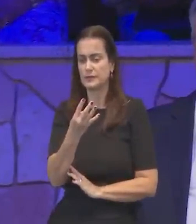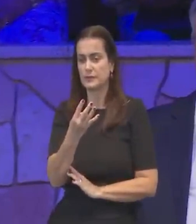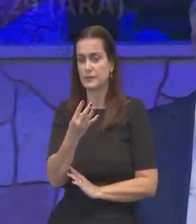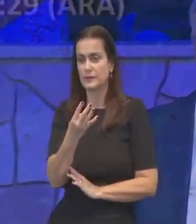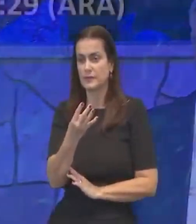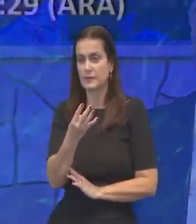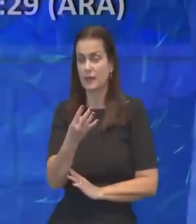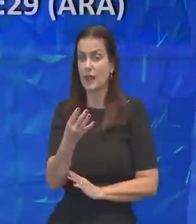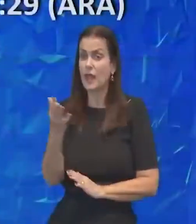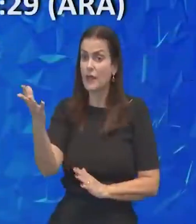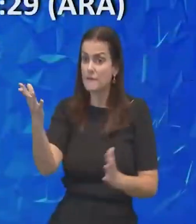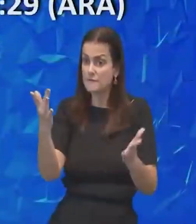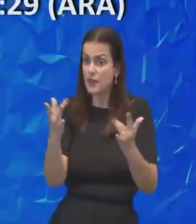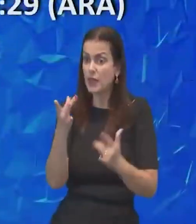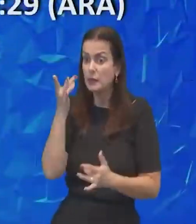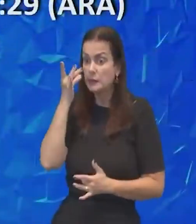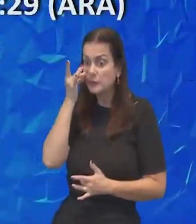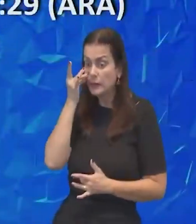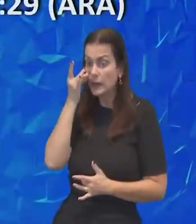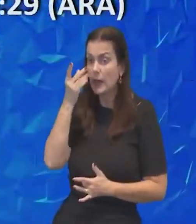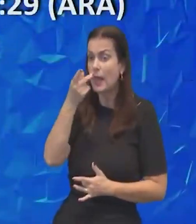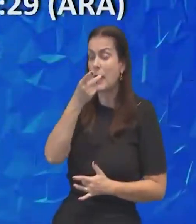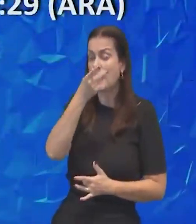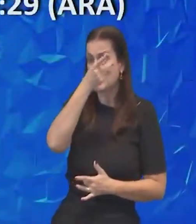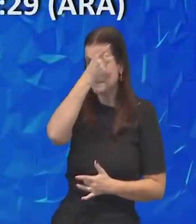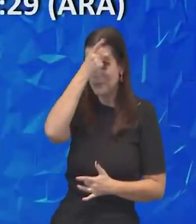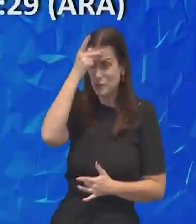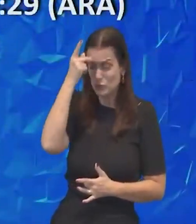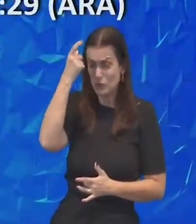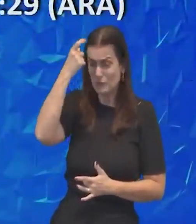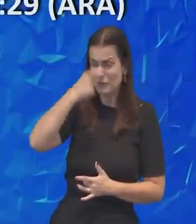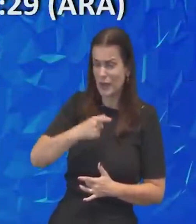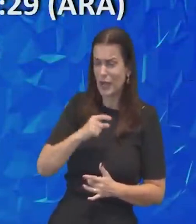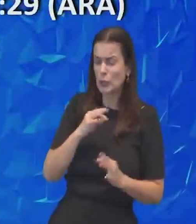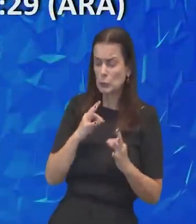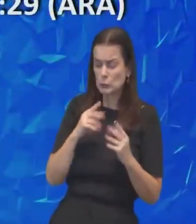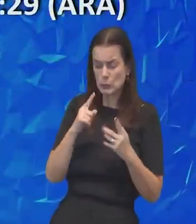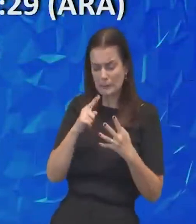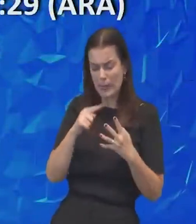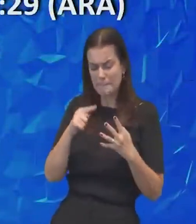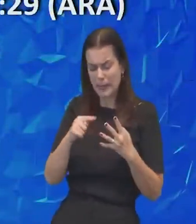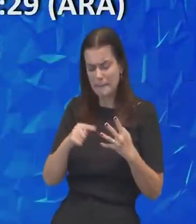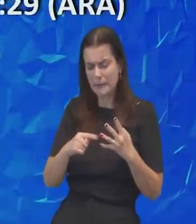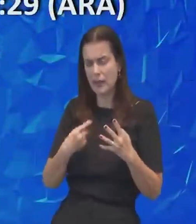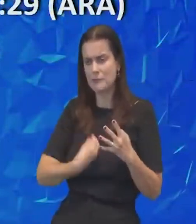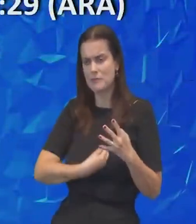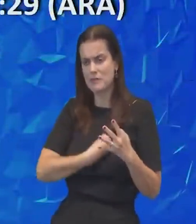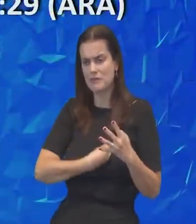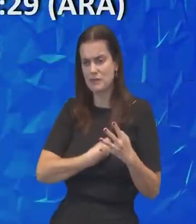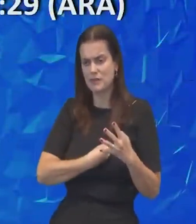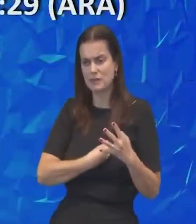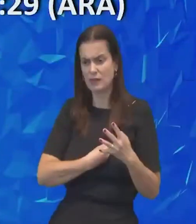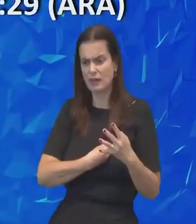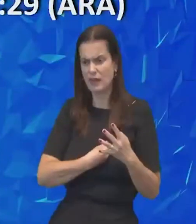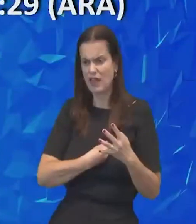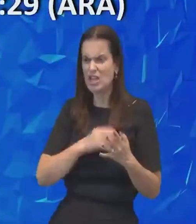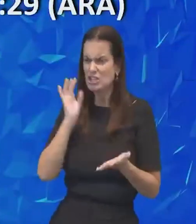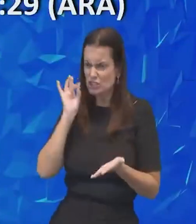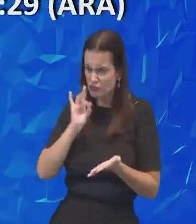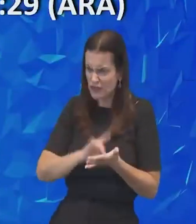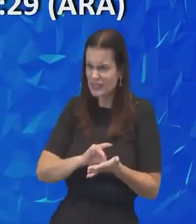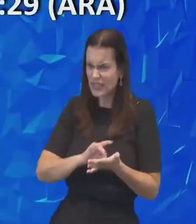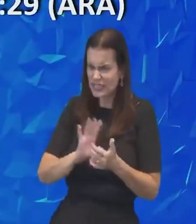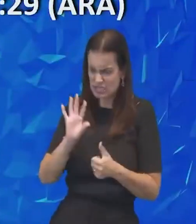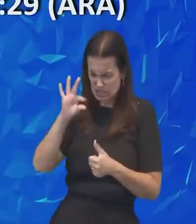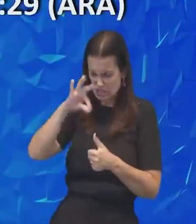Vinde, vede um homem que me disse tudo quanto eu tenho feito. Será este porventura o Cristo?